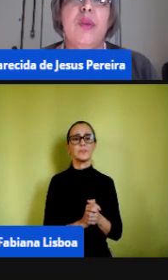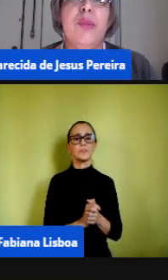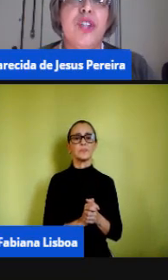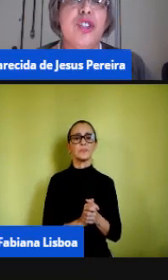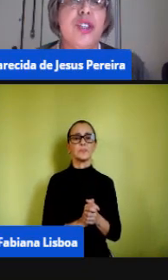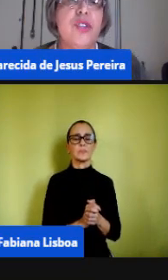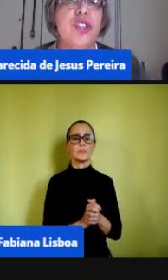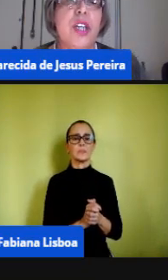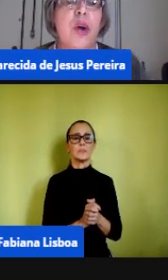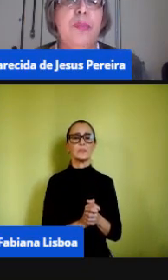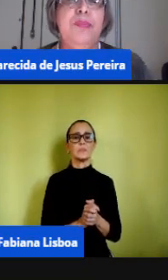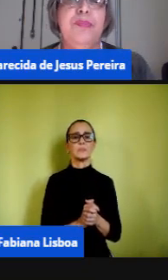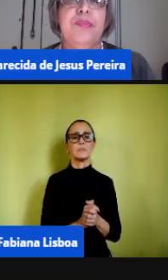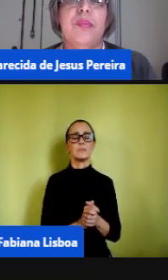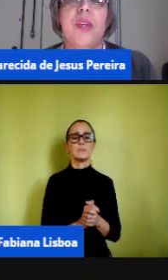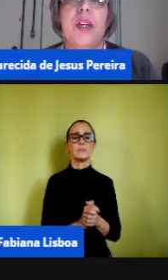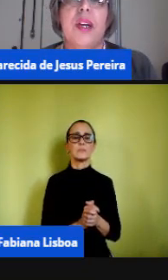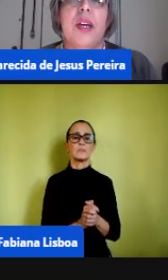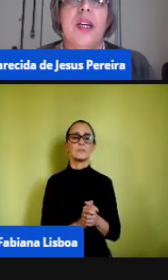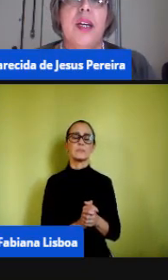Então, vamos ao objetivo geral.